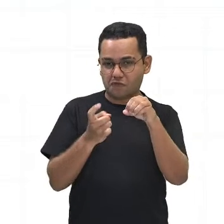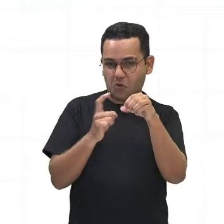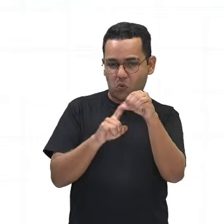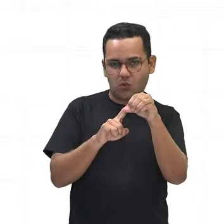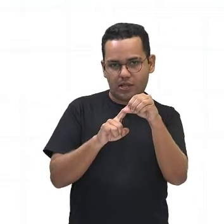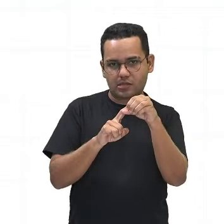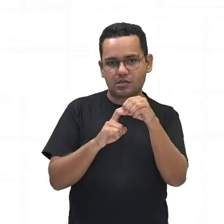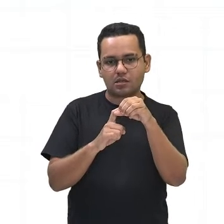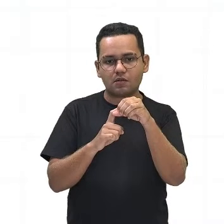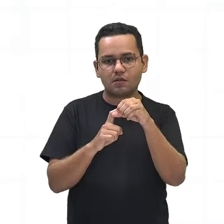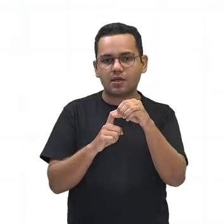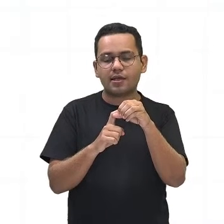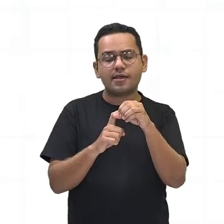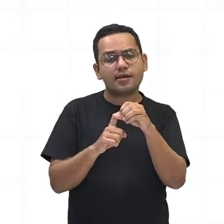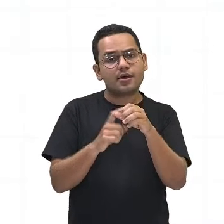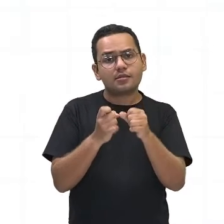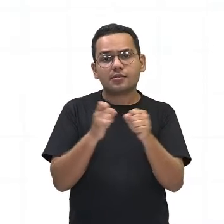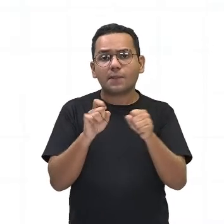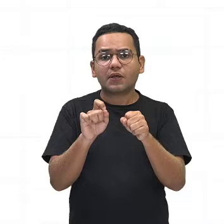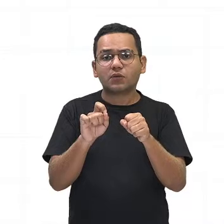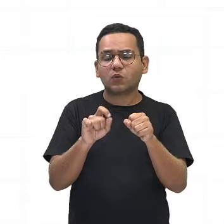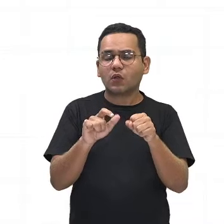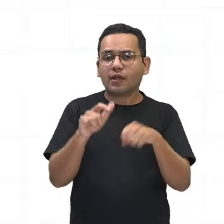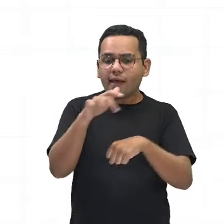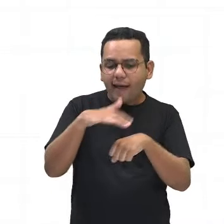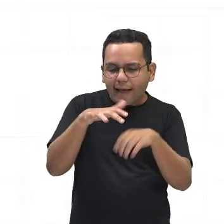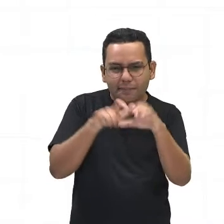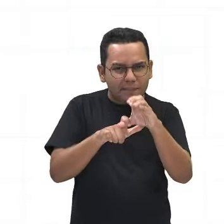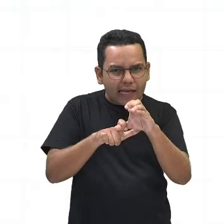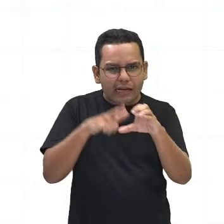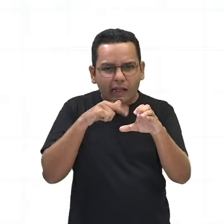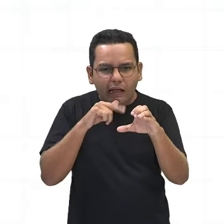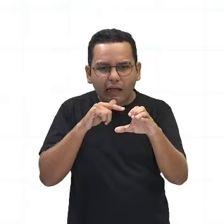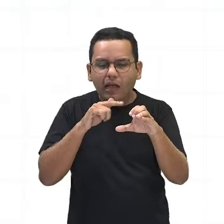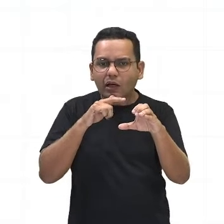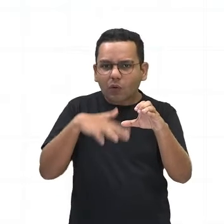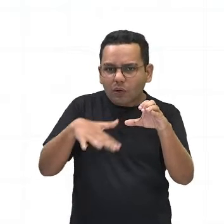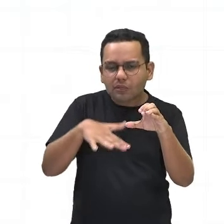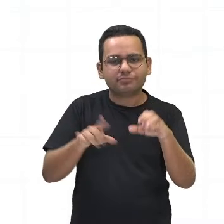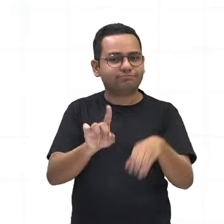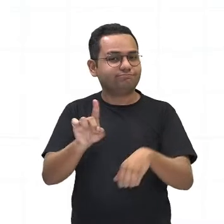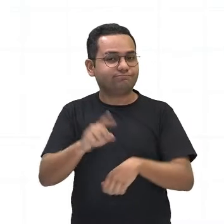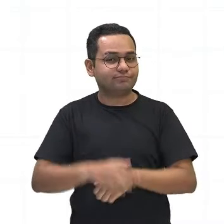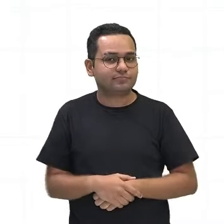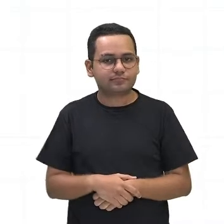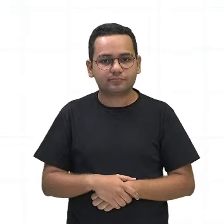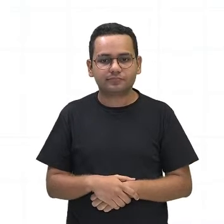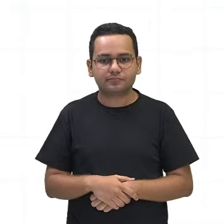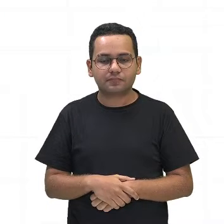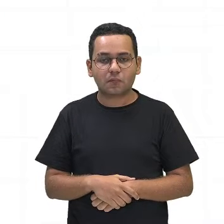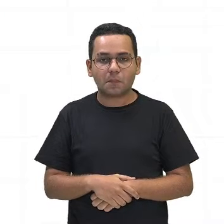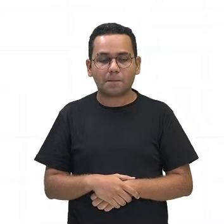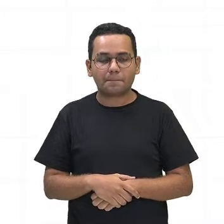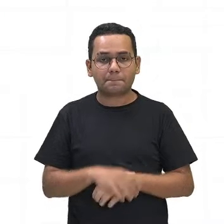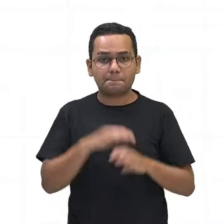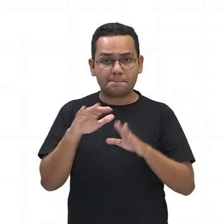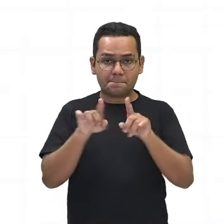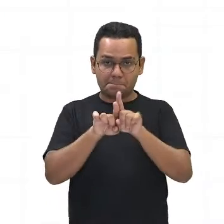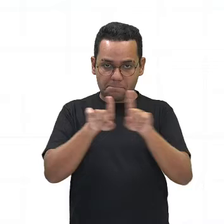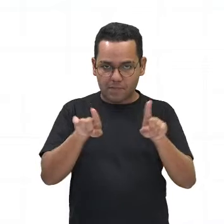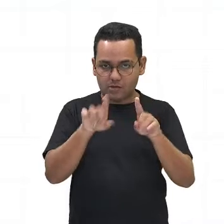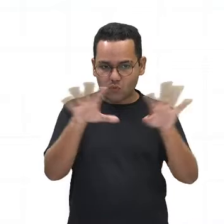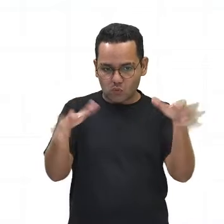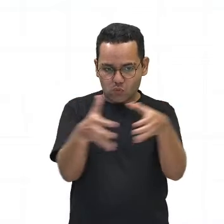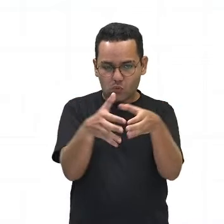há participação de água do ambiente. Então, no caso das gimnospermas, ela já tem